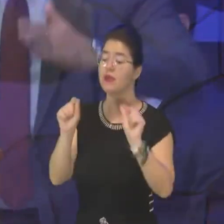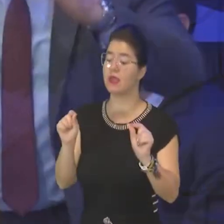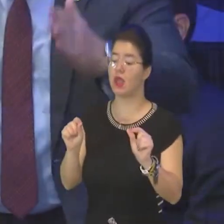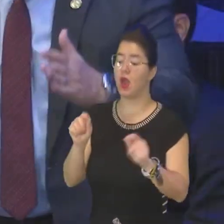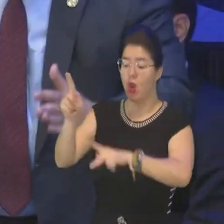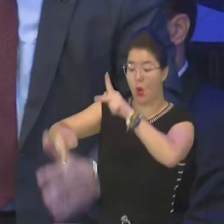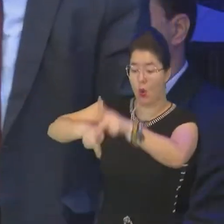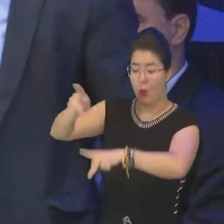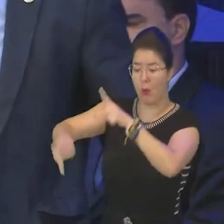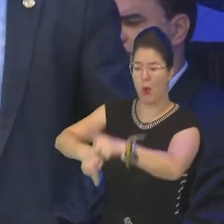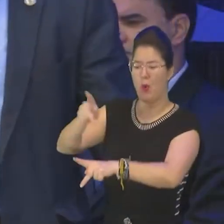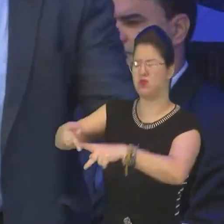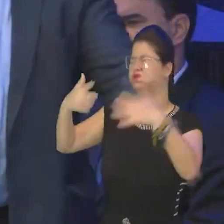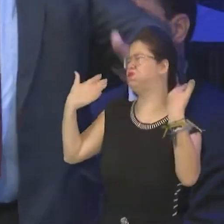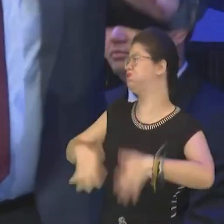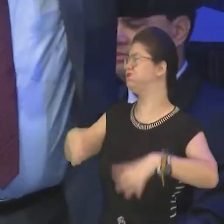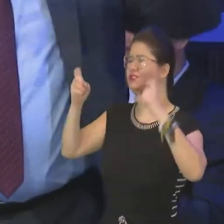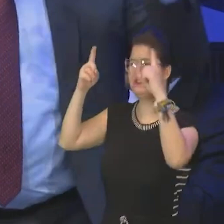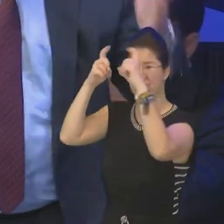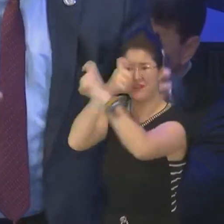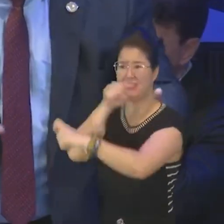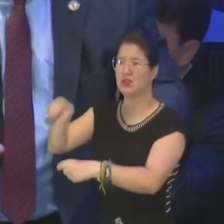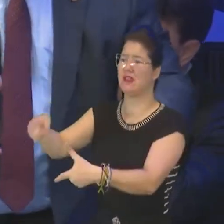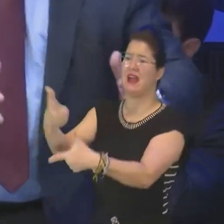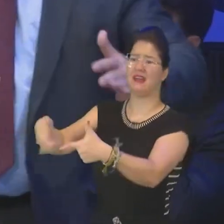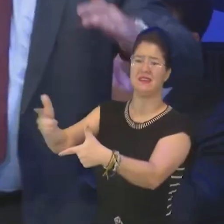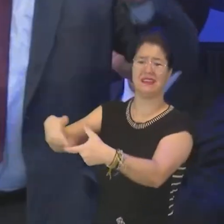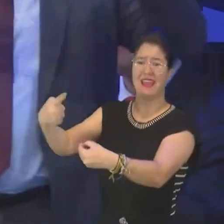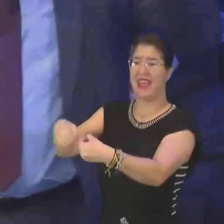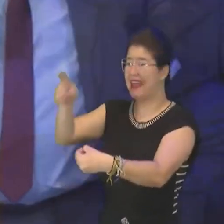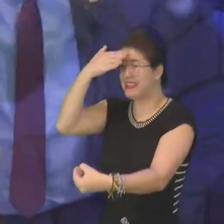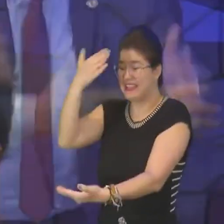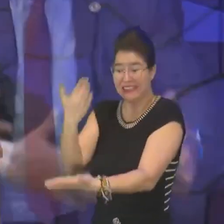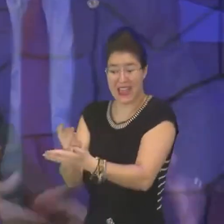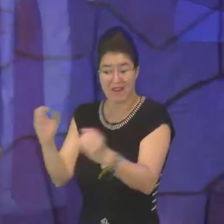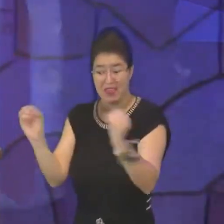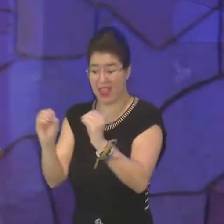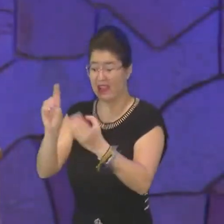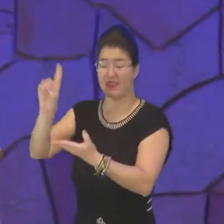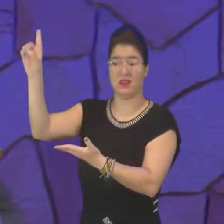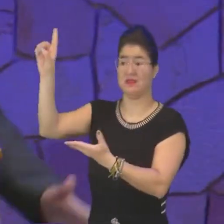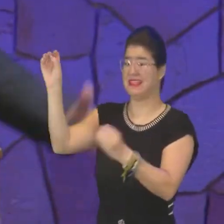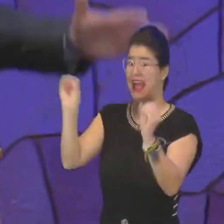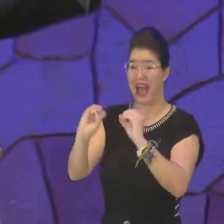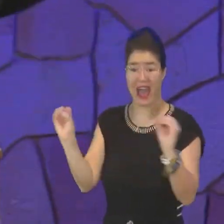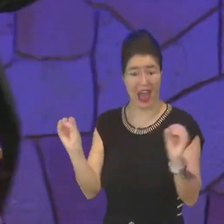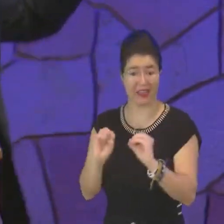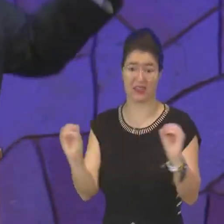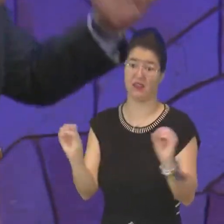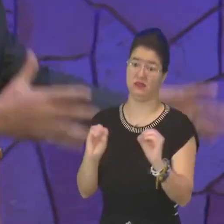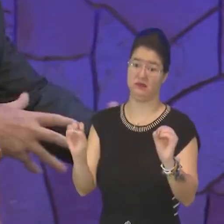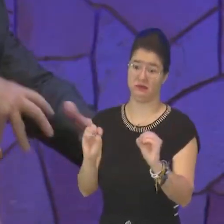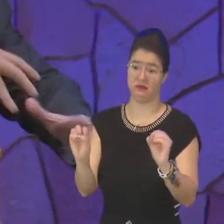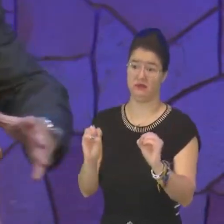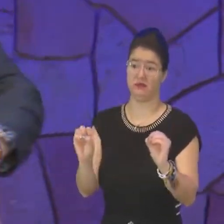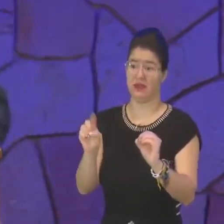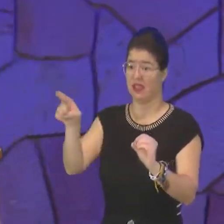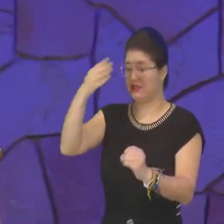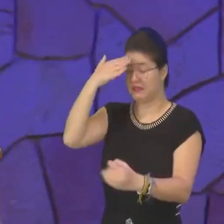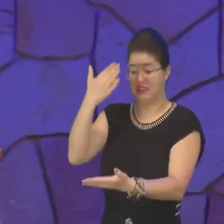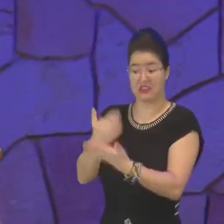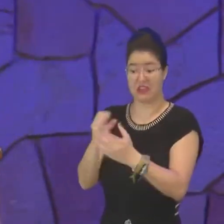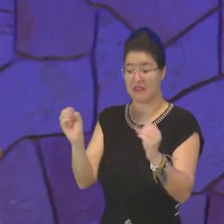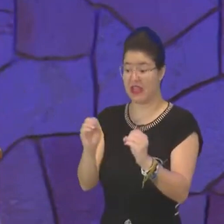povo era difícil, como eles levavam a incredulidade, a impiedade, como eles levavam a descrença para o